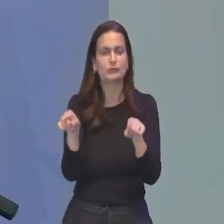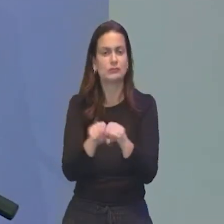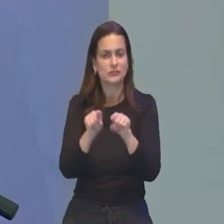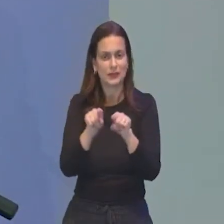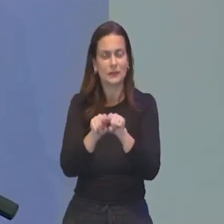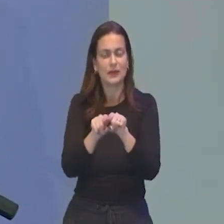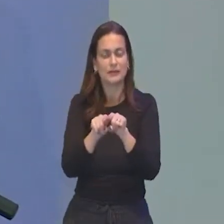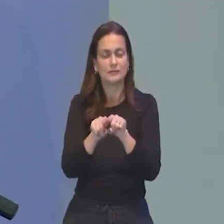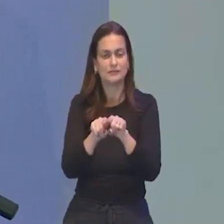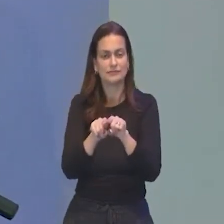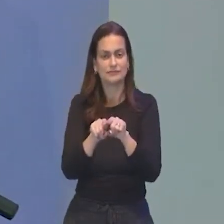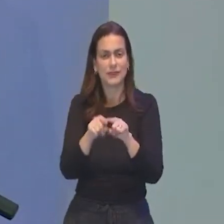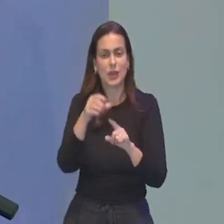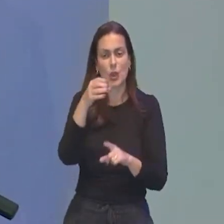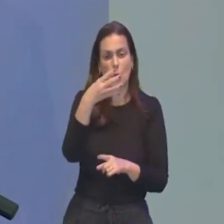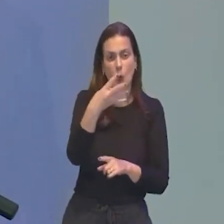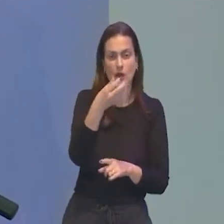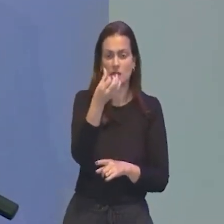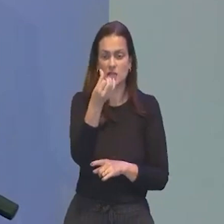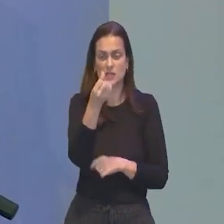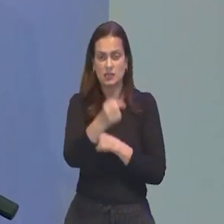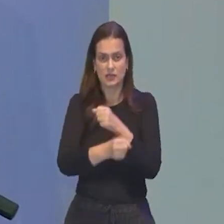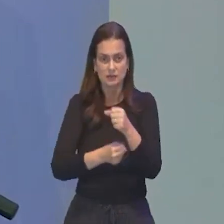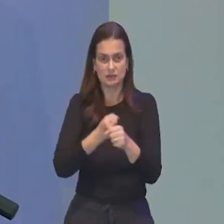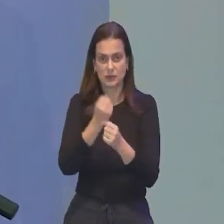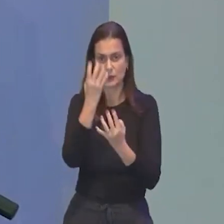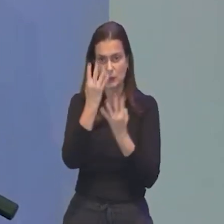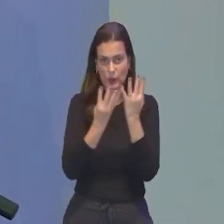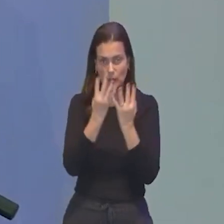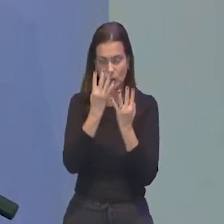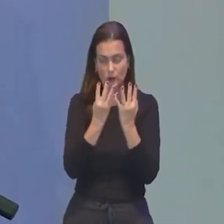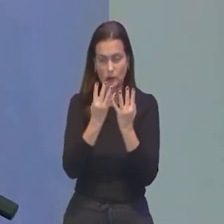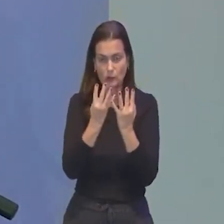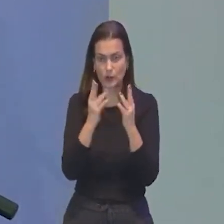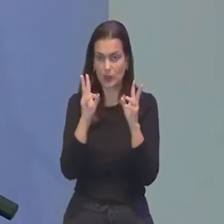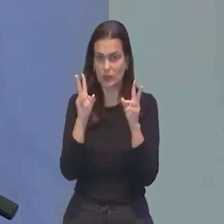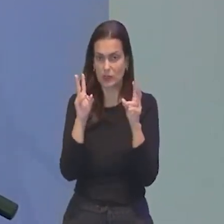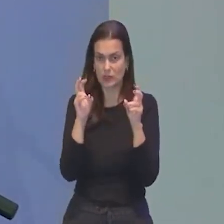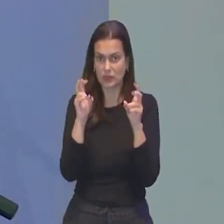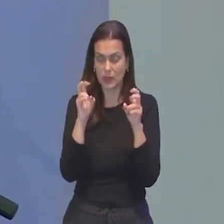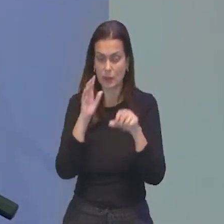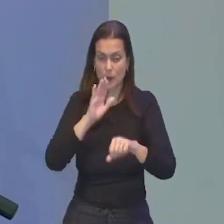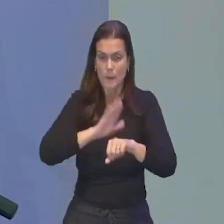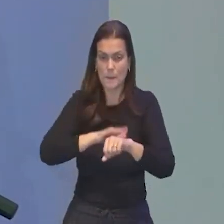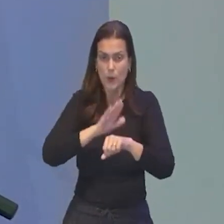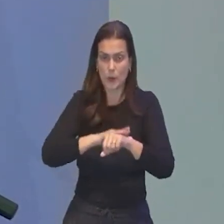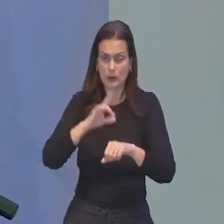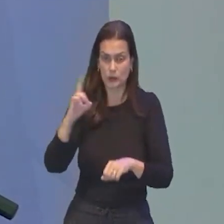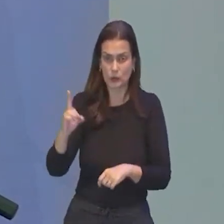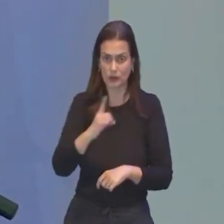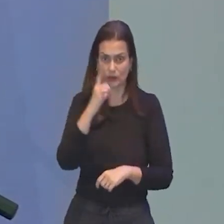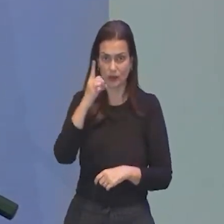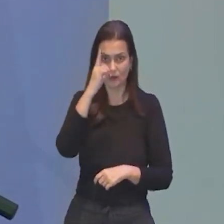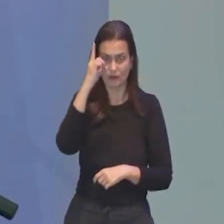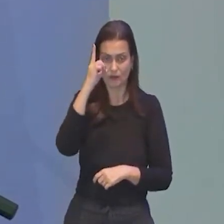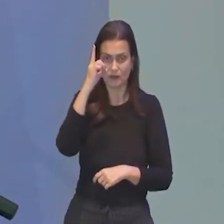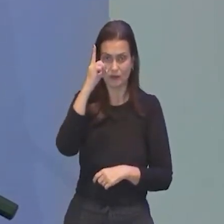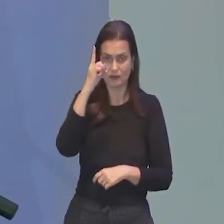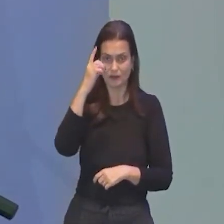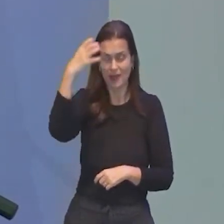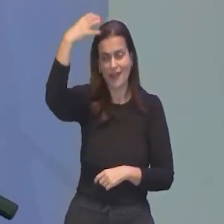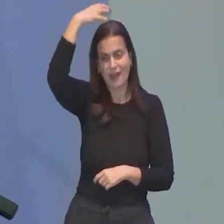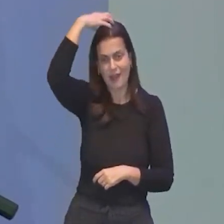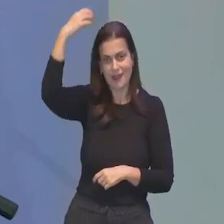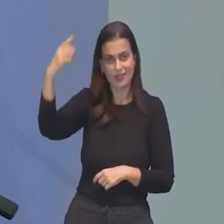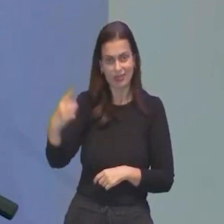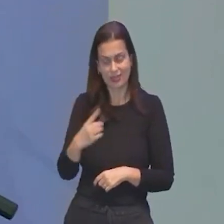comemorativo, ao 46º aniversário, sobre o momento em que Davi, o rei